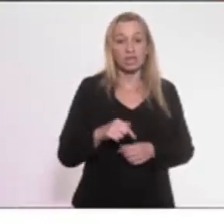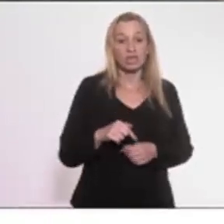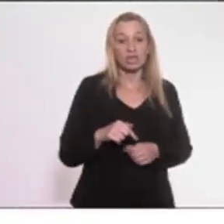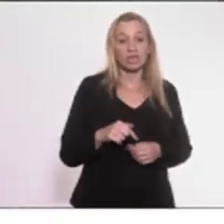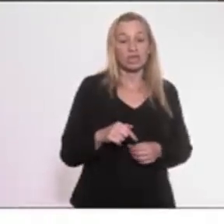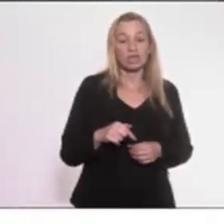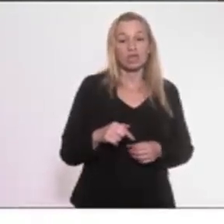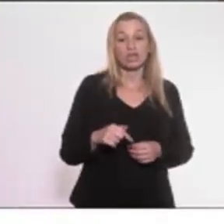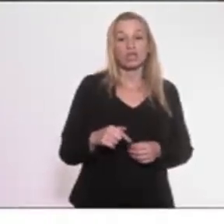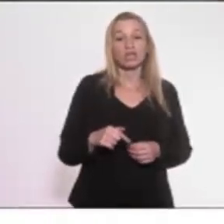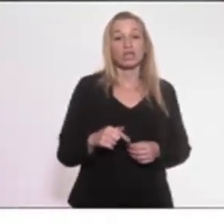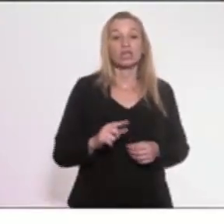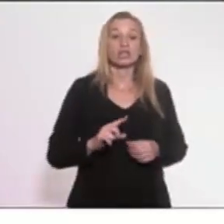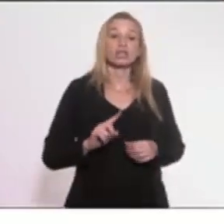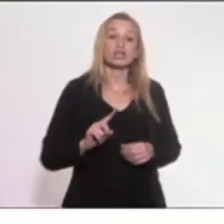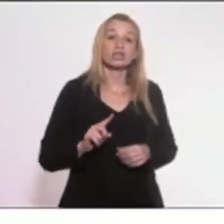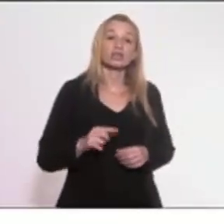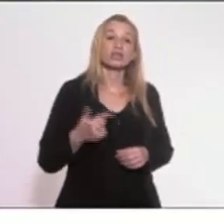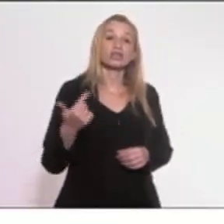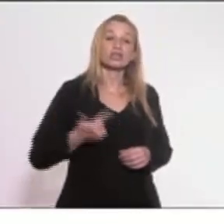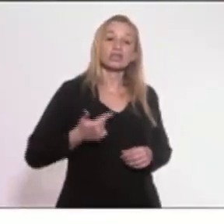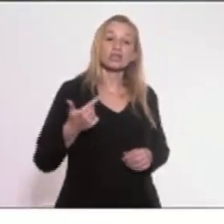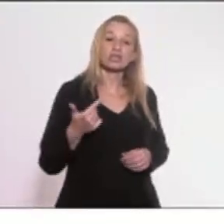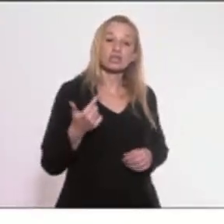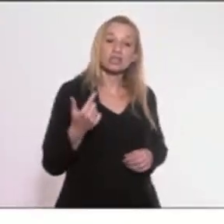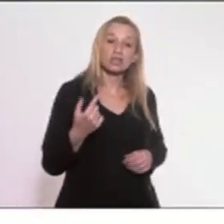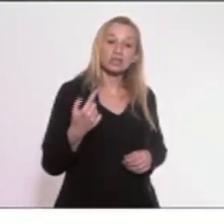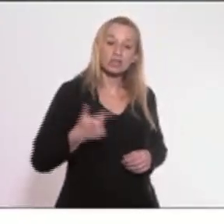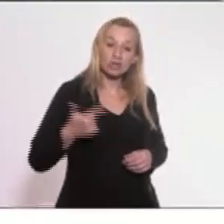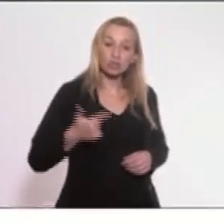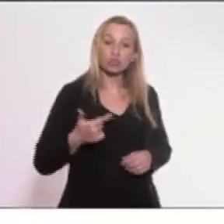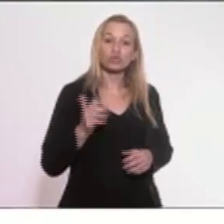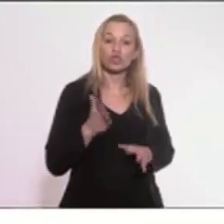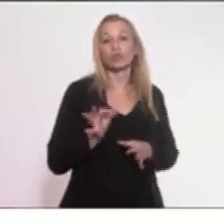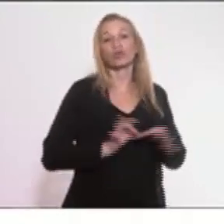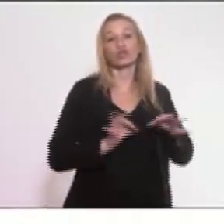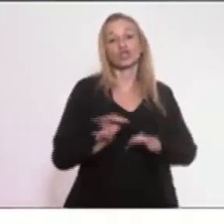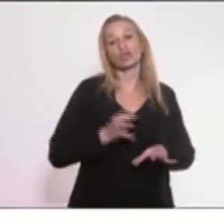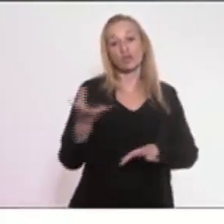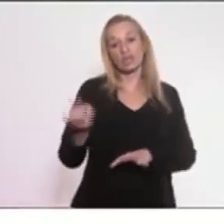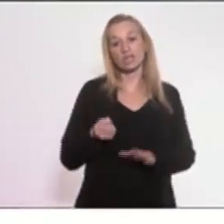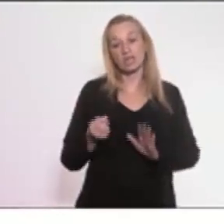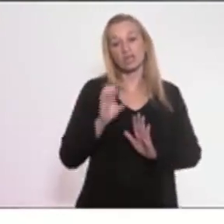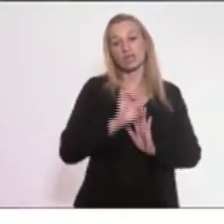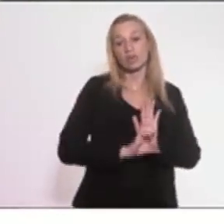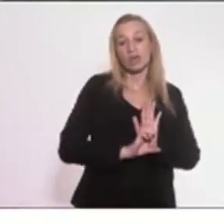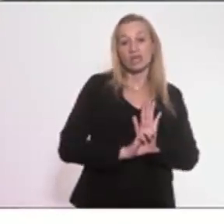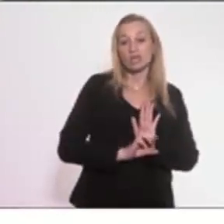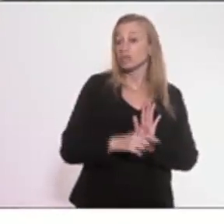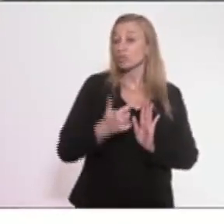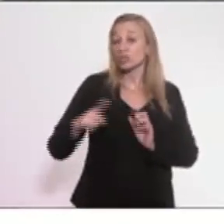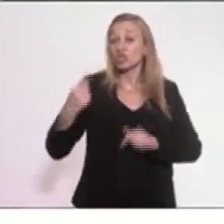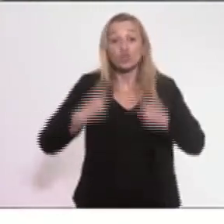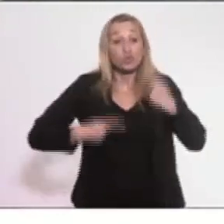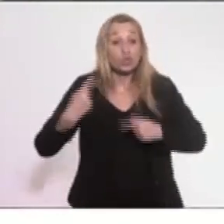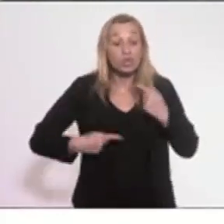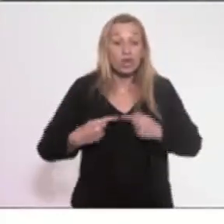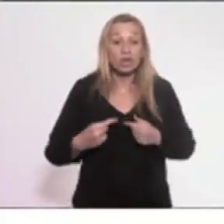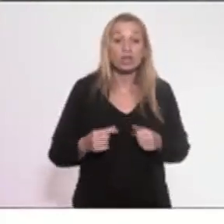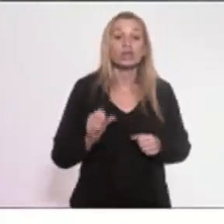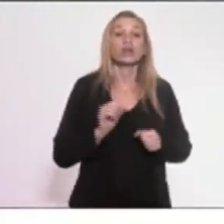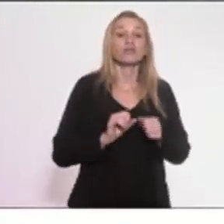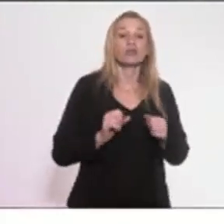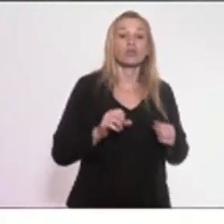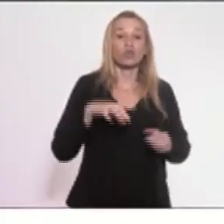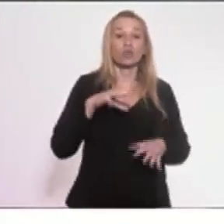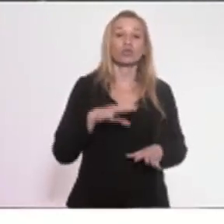e já foi o segundo projeto que nós estamos acolhendo emendas sem discussão. Nós fizemos isso no Jovem